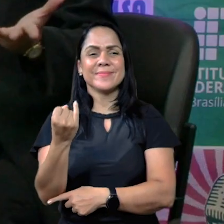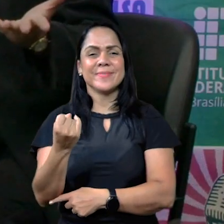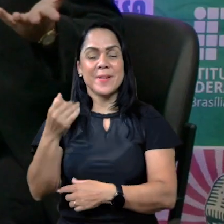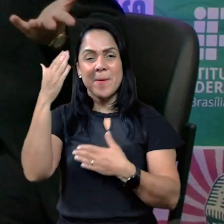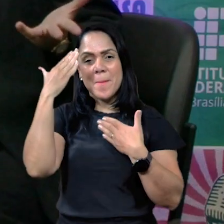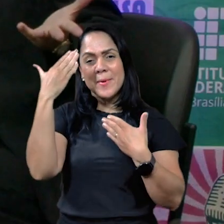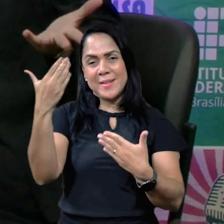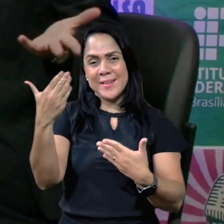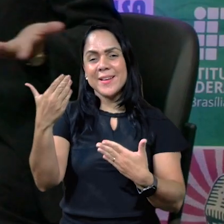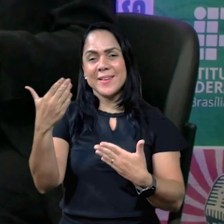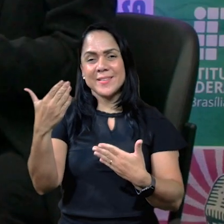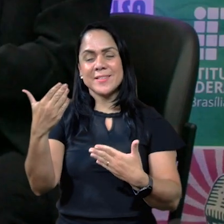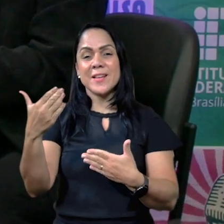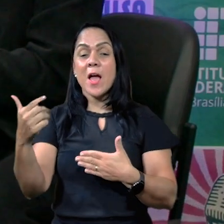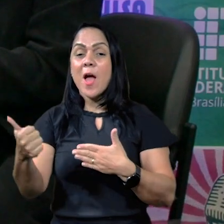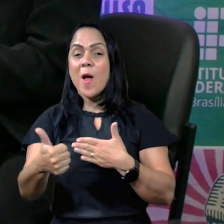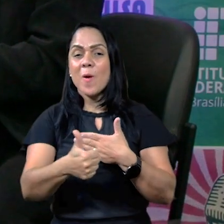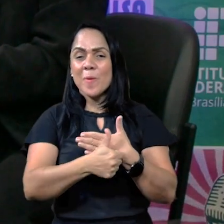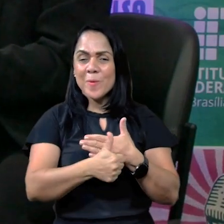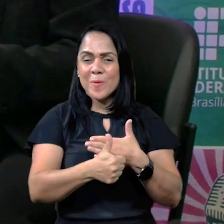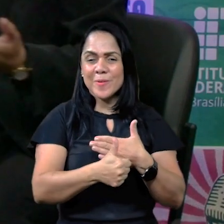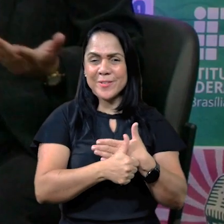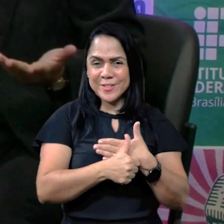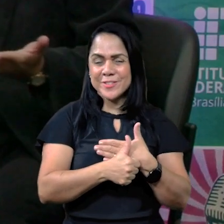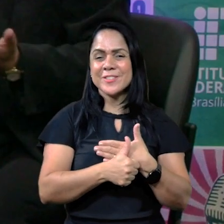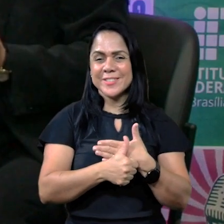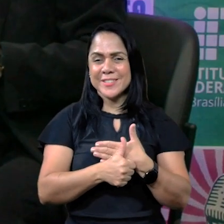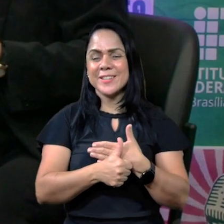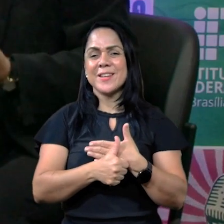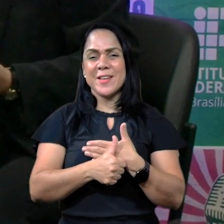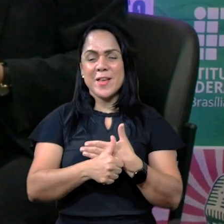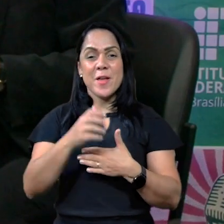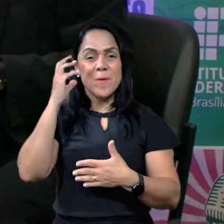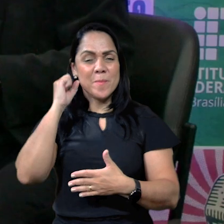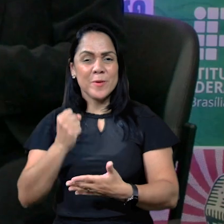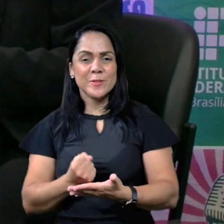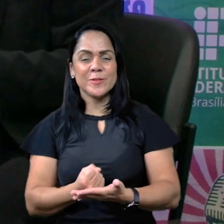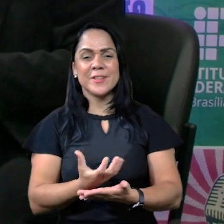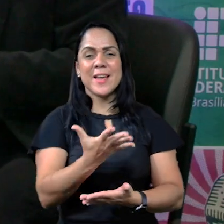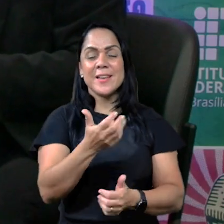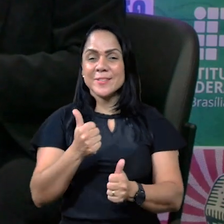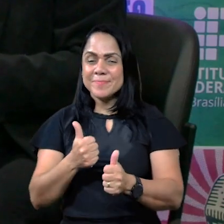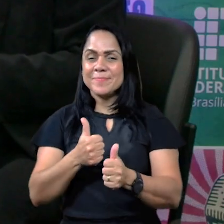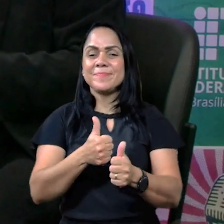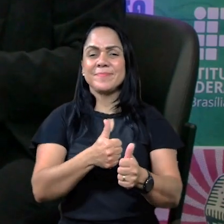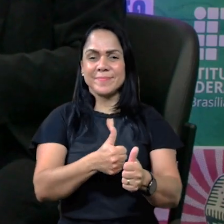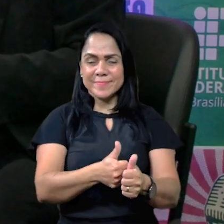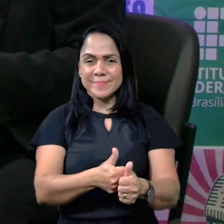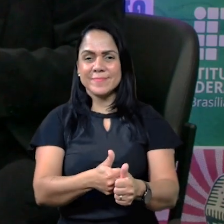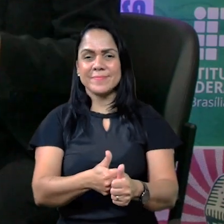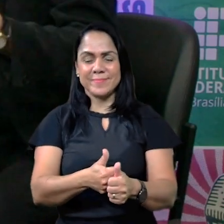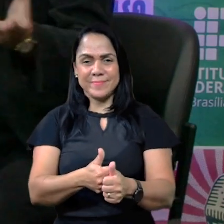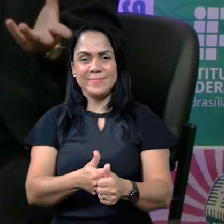você não deixe de curtir este episódio, de seguir o nosso podcast, tá?